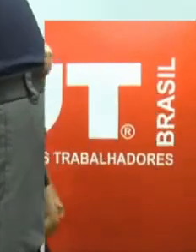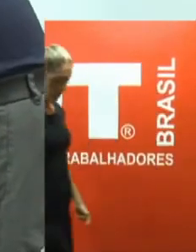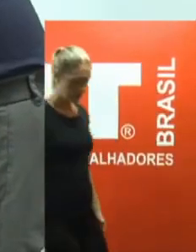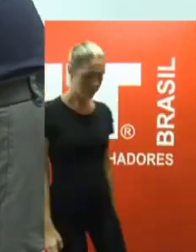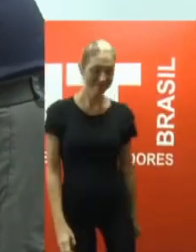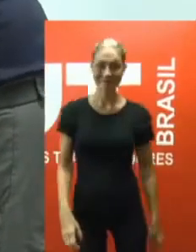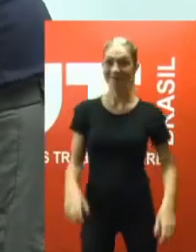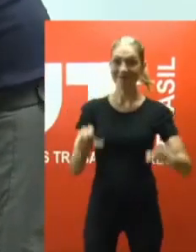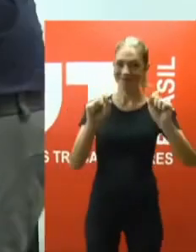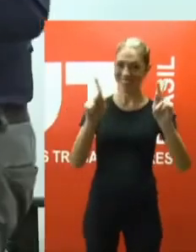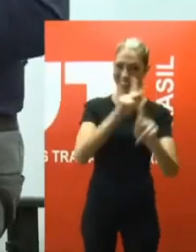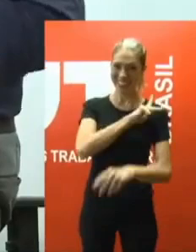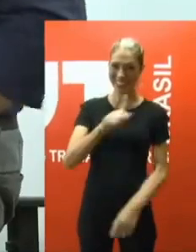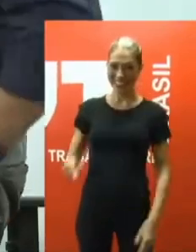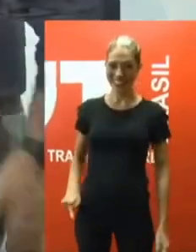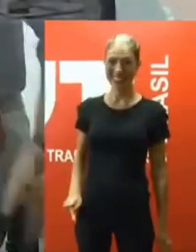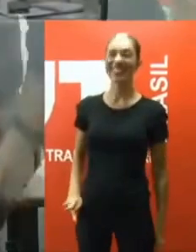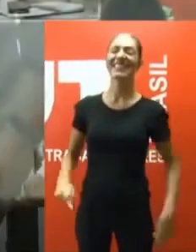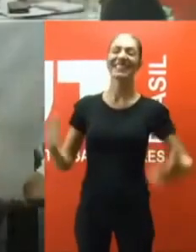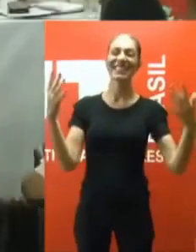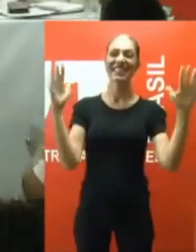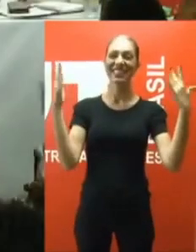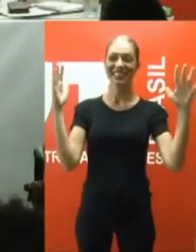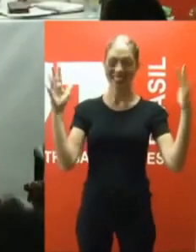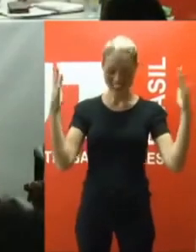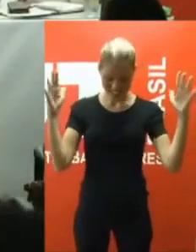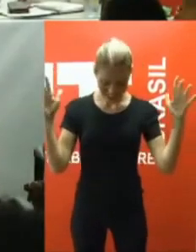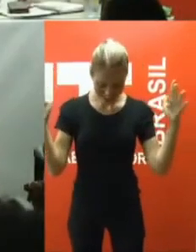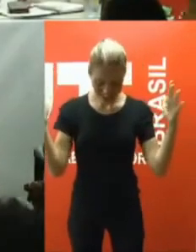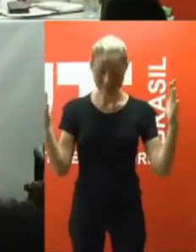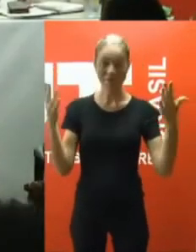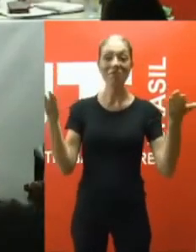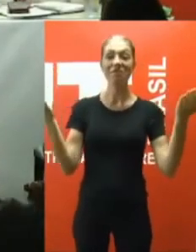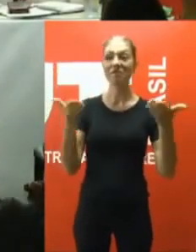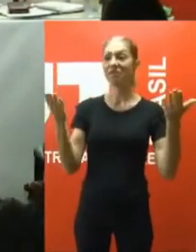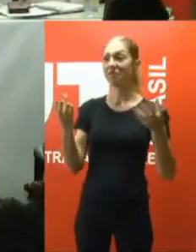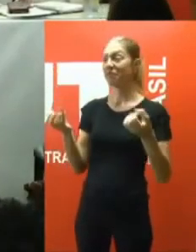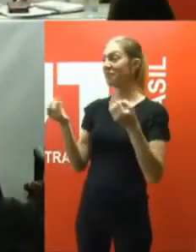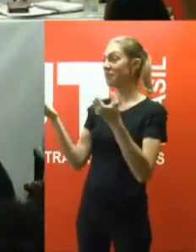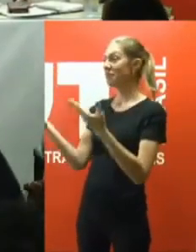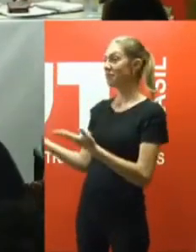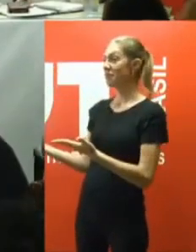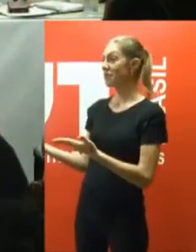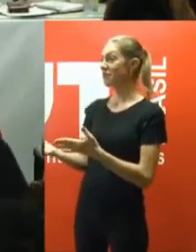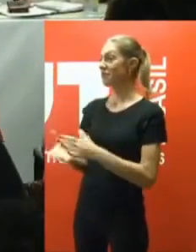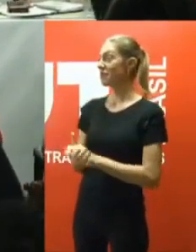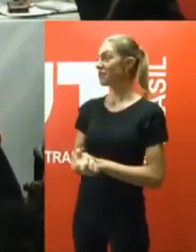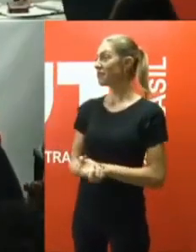presidente? Agora, tu com a palavra.